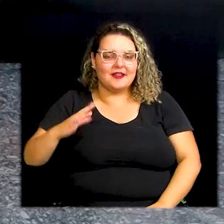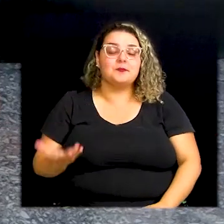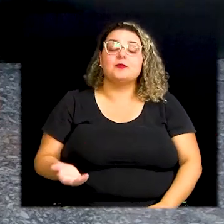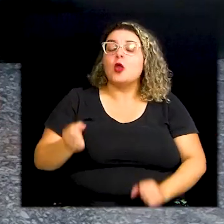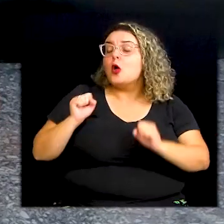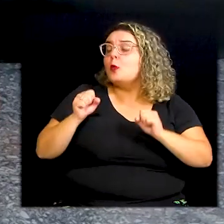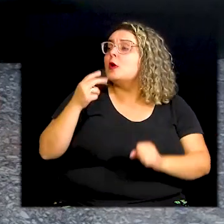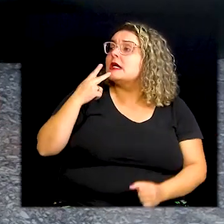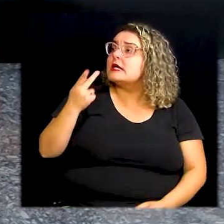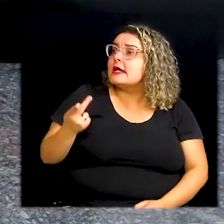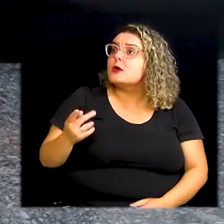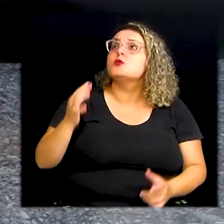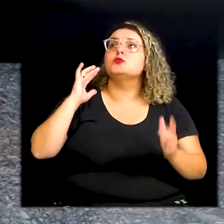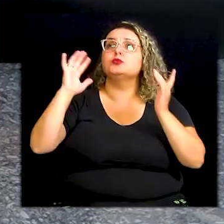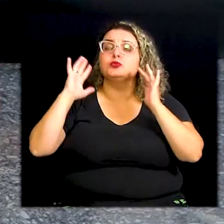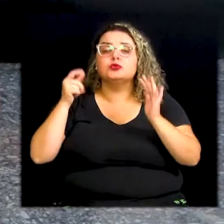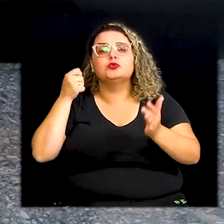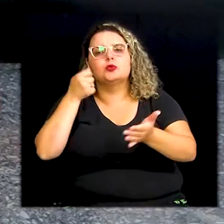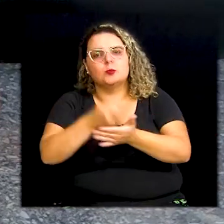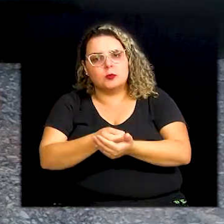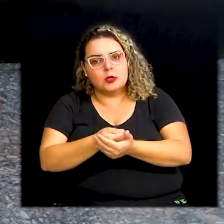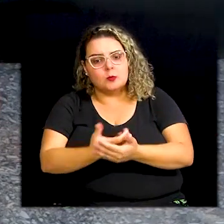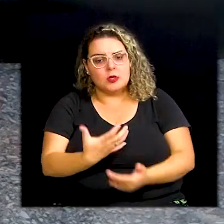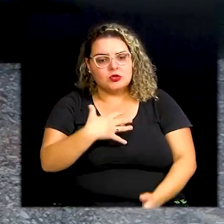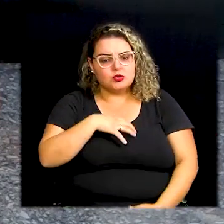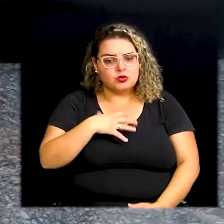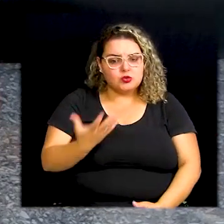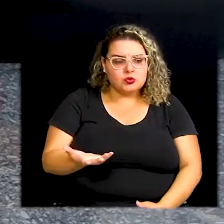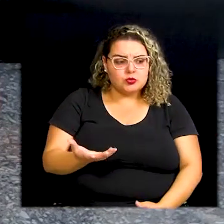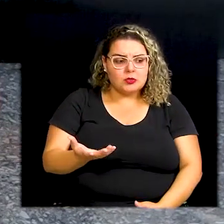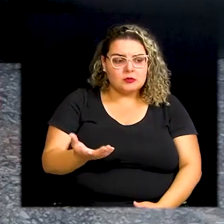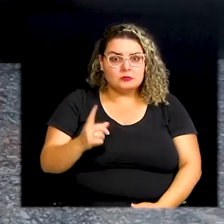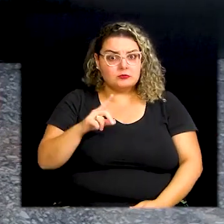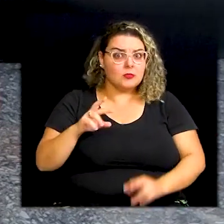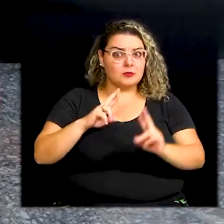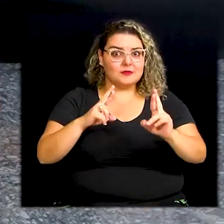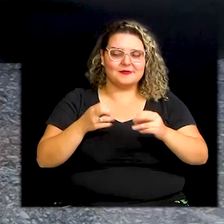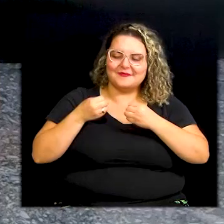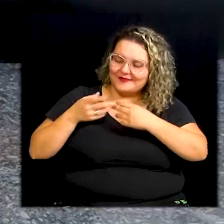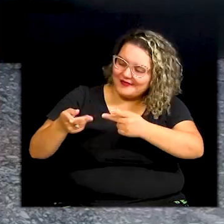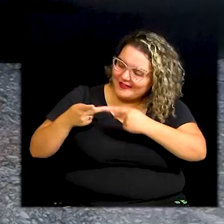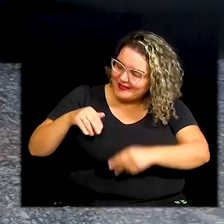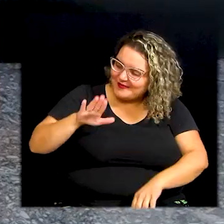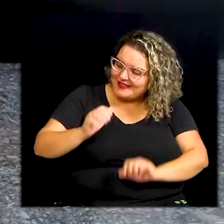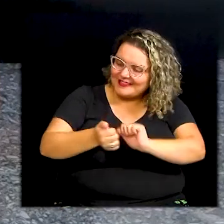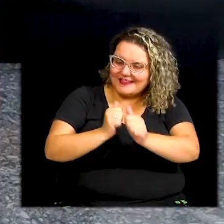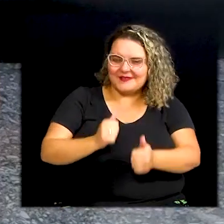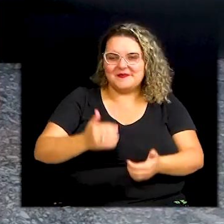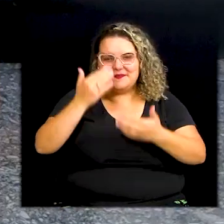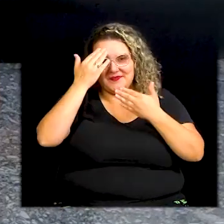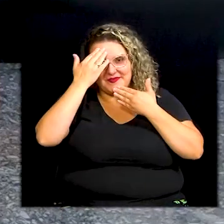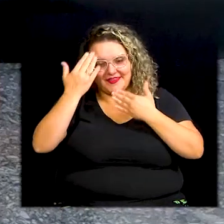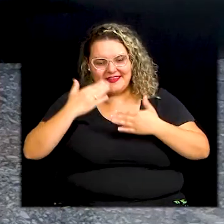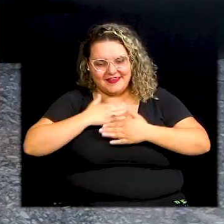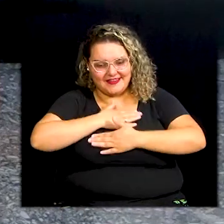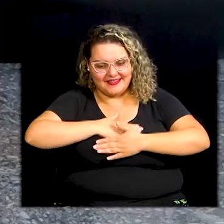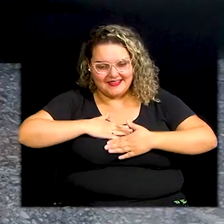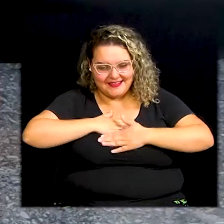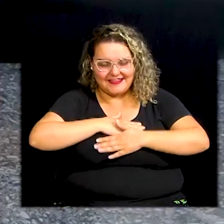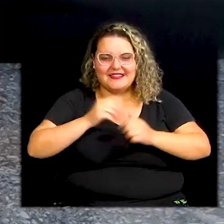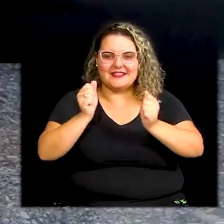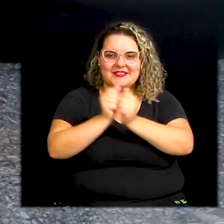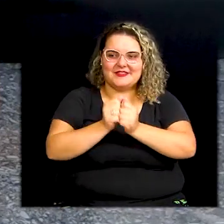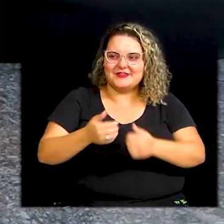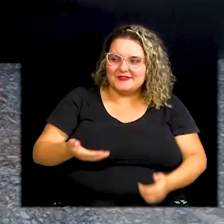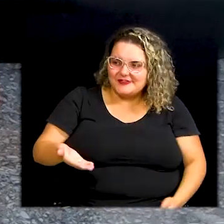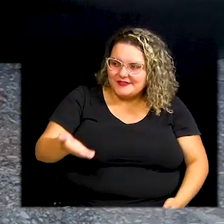que foi um sonho realizado, mas de uma maneira inesperada. Seja bem-vindo ao Mais Esportes. Obrigado, um prazer enorme também